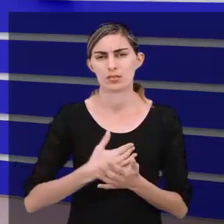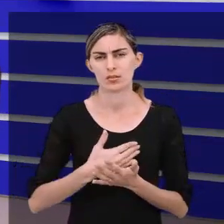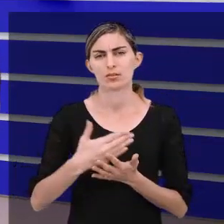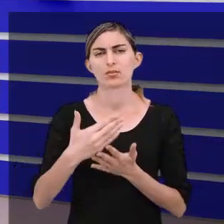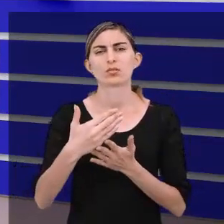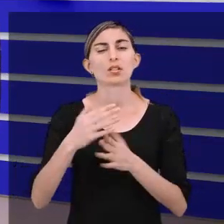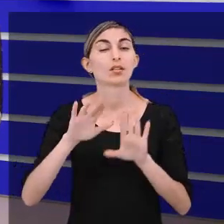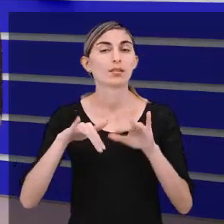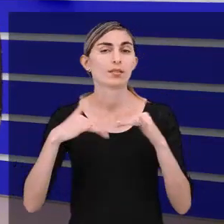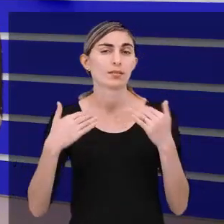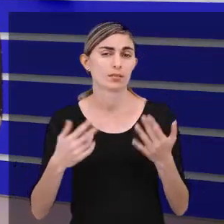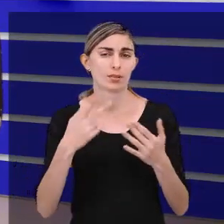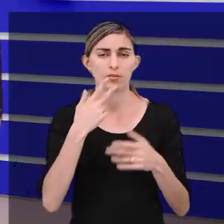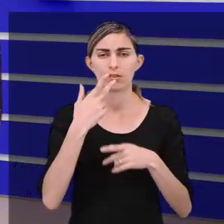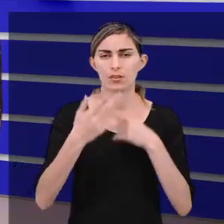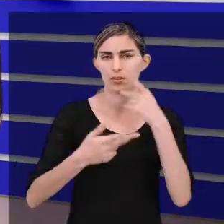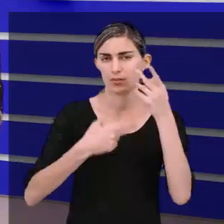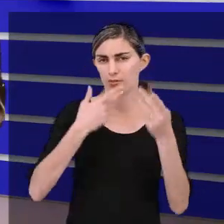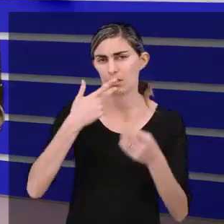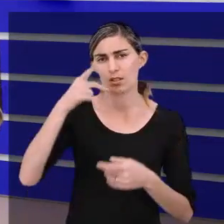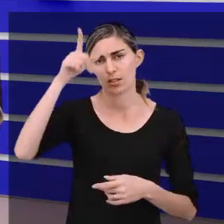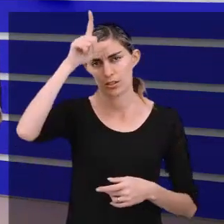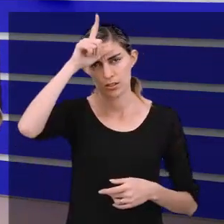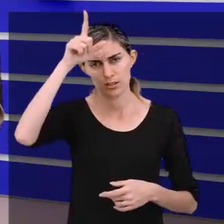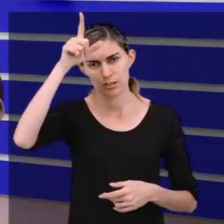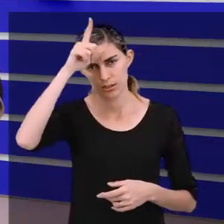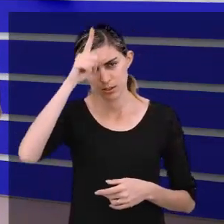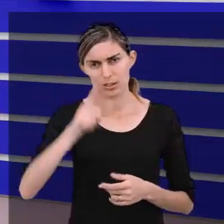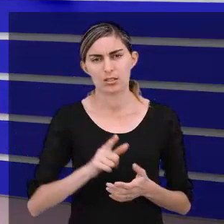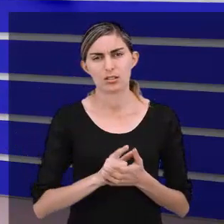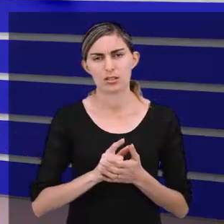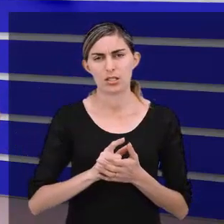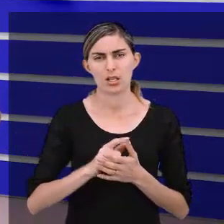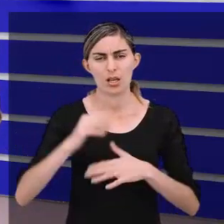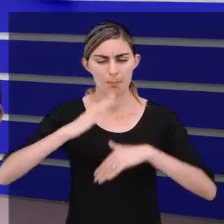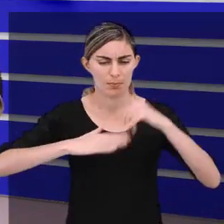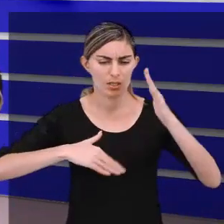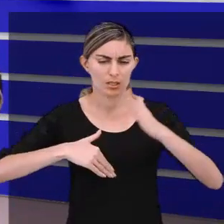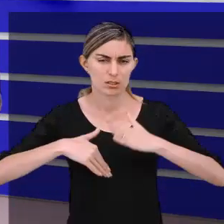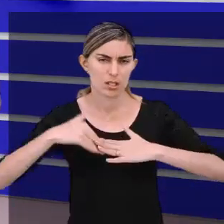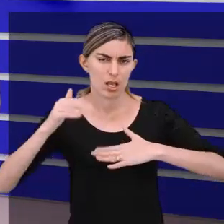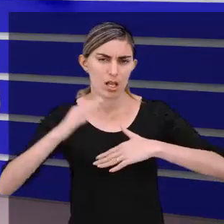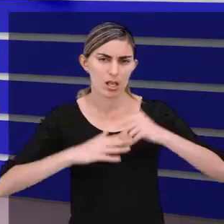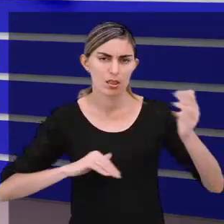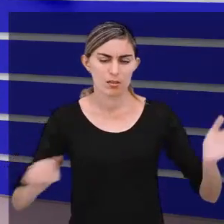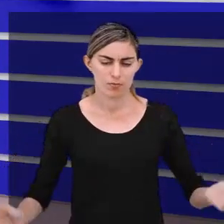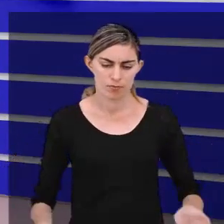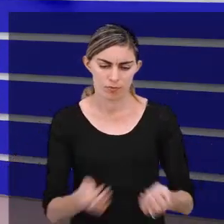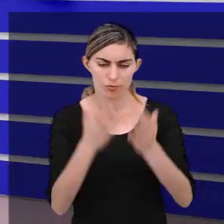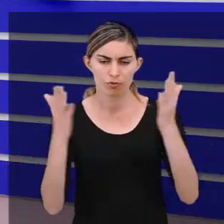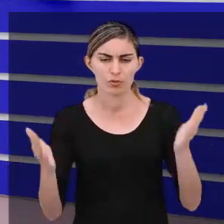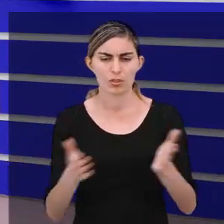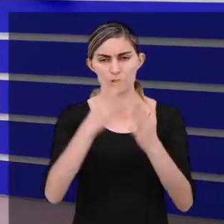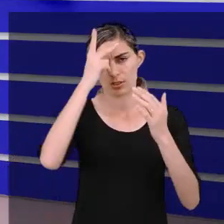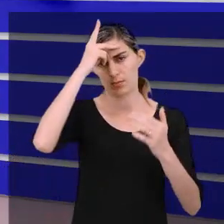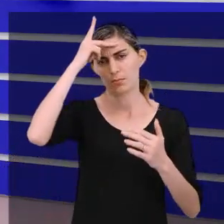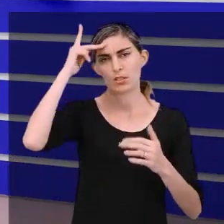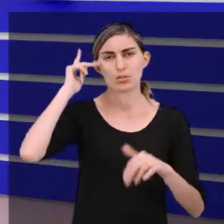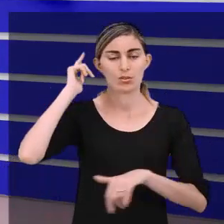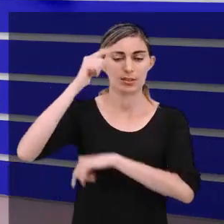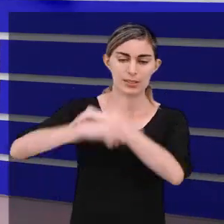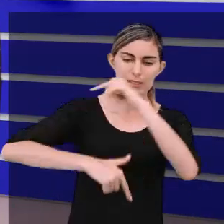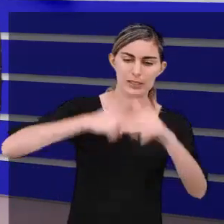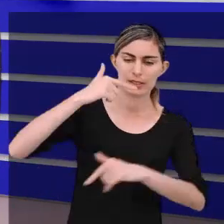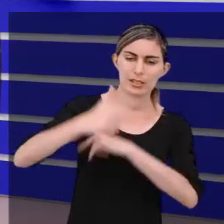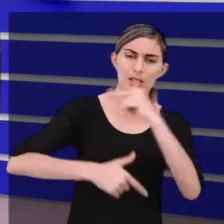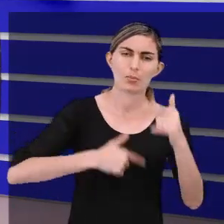tanto. Então ele diz o seguinte sobre a liderança. Ele diz que a liderança é a habilidade de influenciar as pessoas para